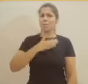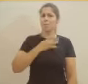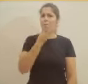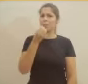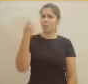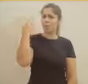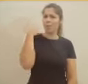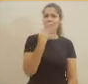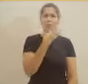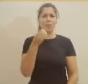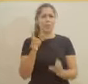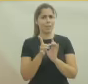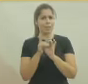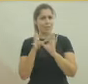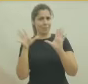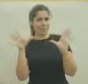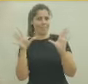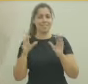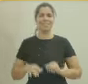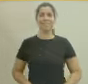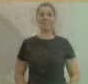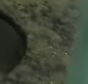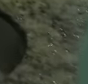costa e 400 de livre.